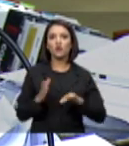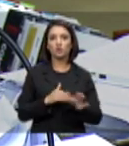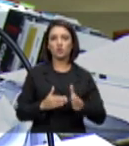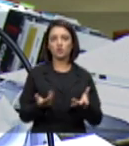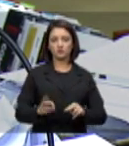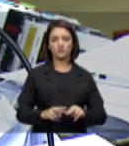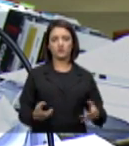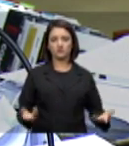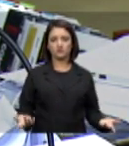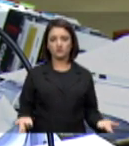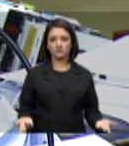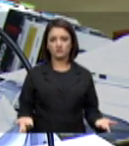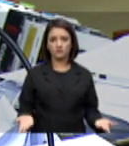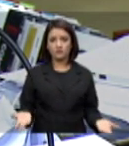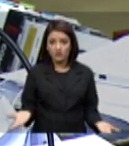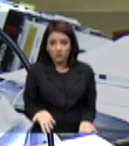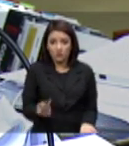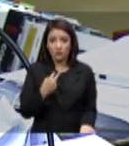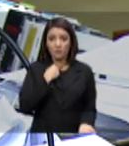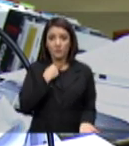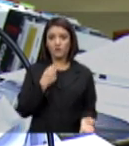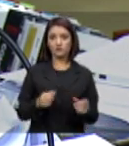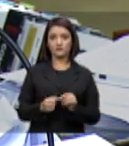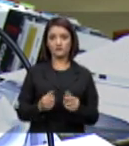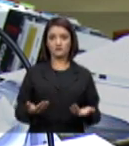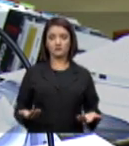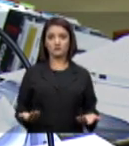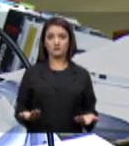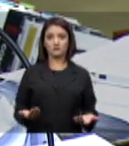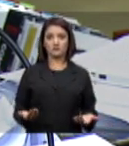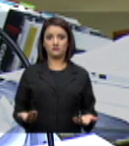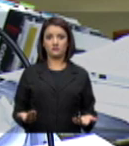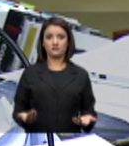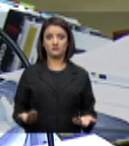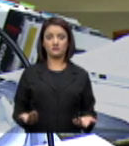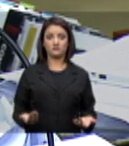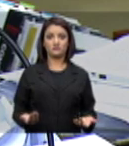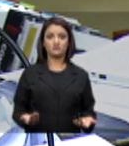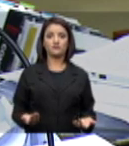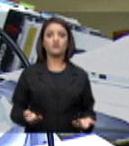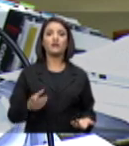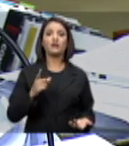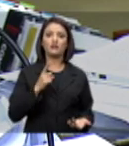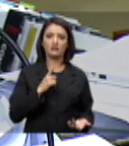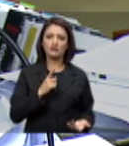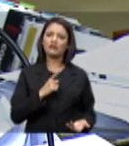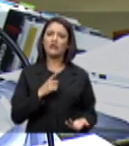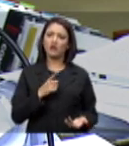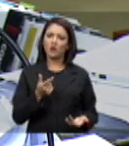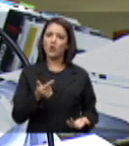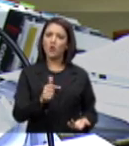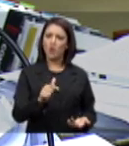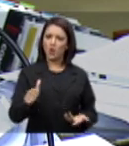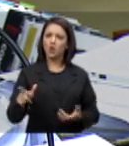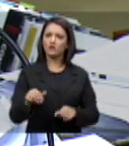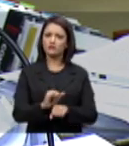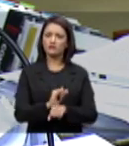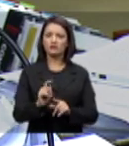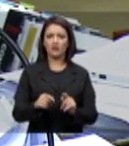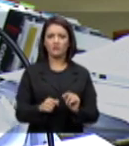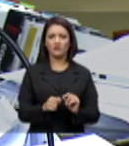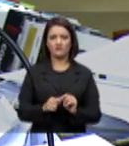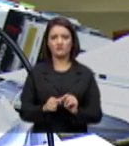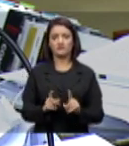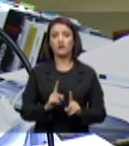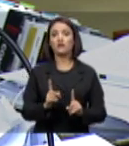todos os presidiários dessa penitenciar a outros mecanismos para isso mas não a